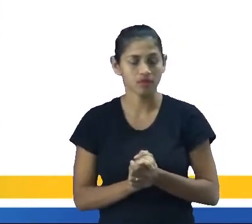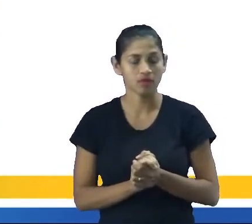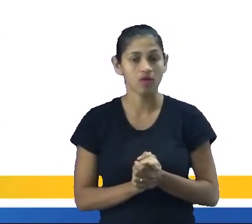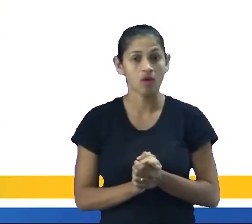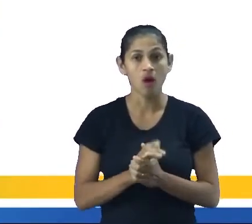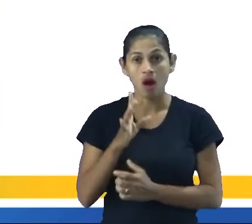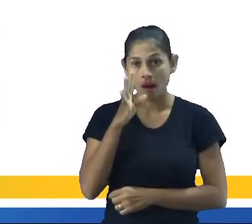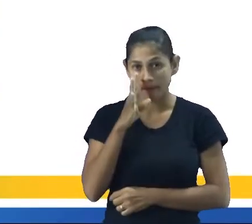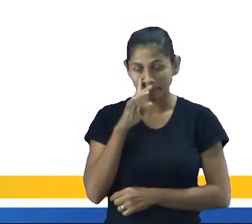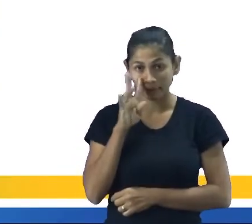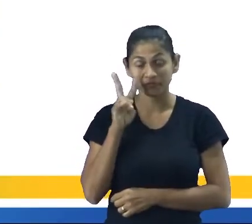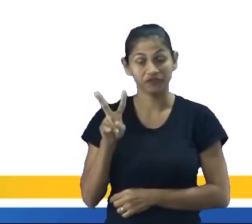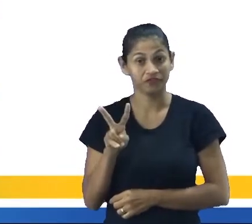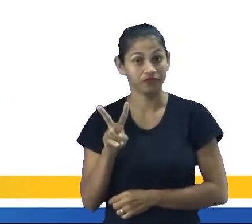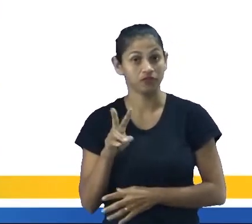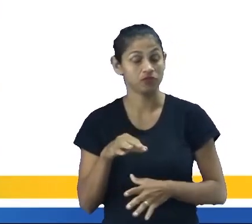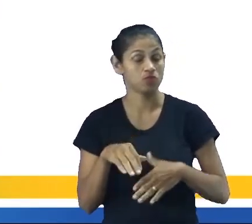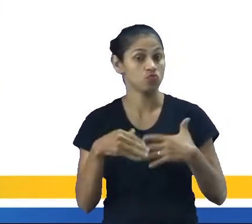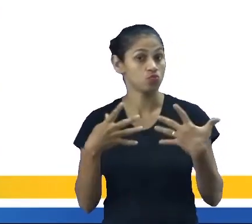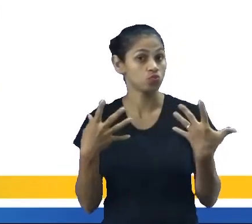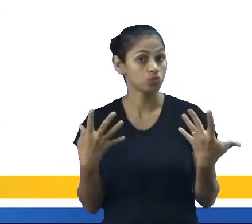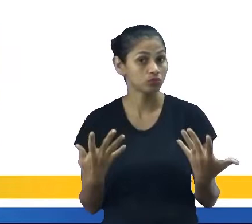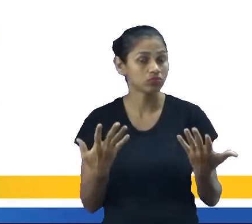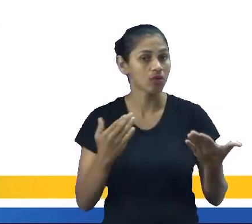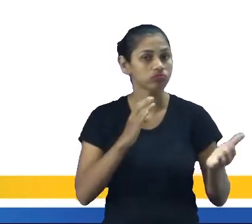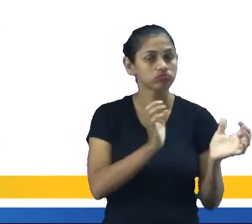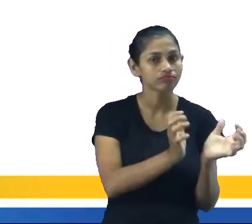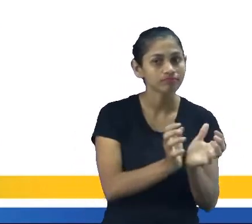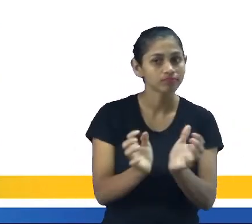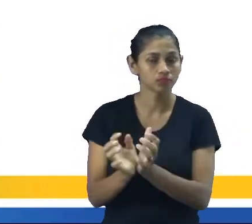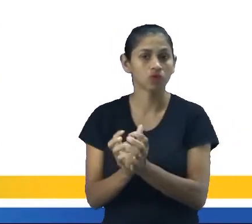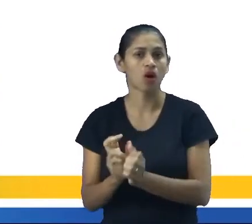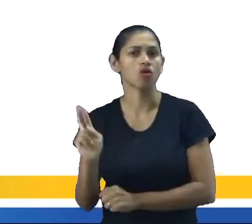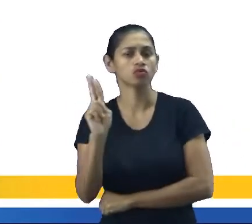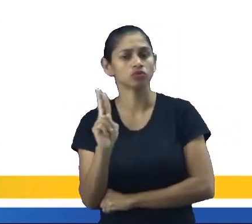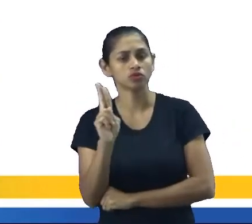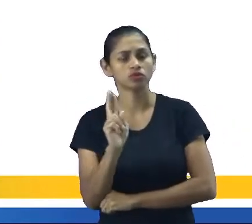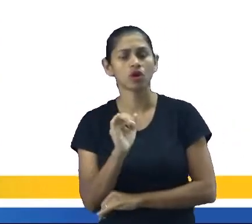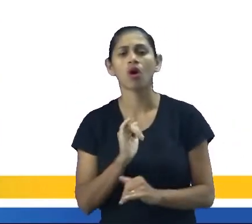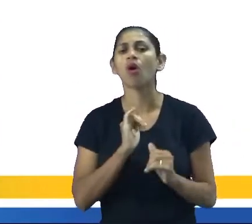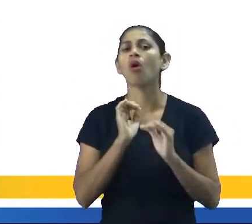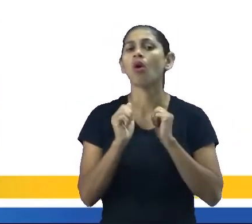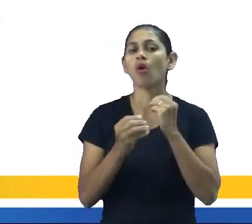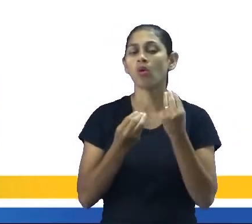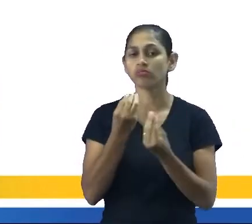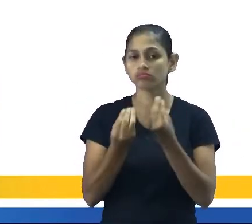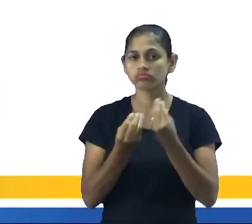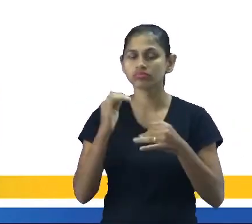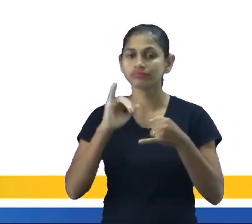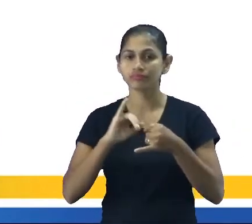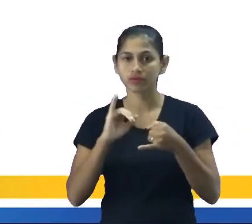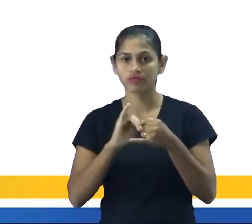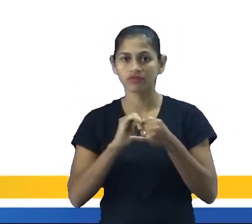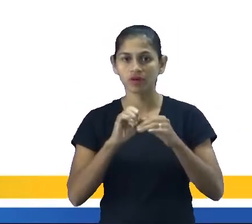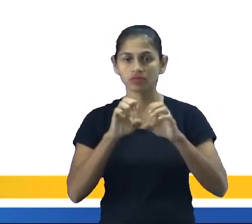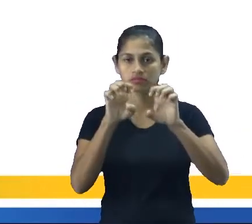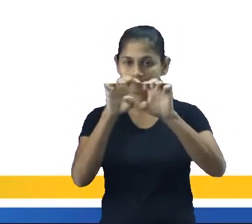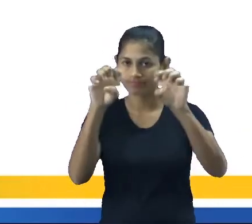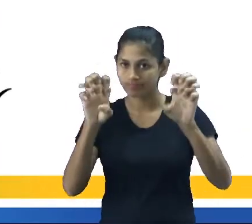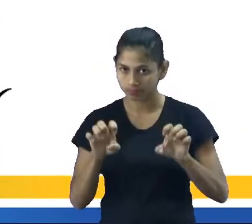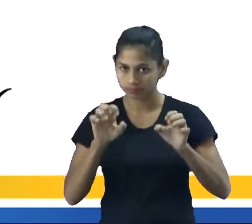grupos funcionais, quais são as suas utilizações e também como que a gente faz em relação à sua nomenclatura.